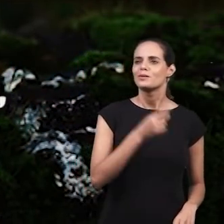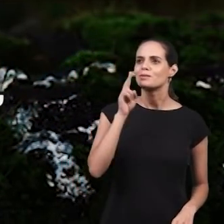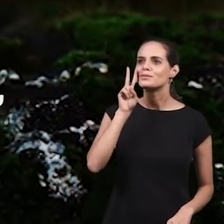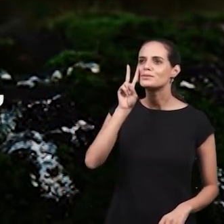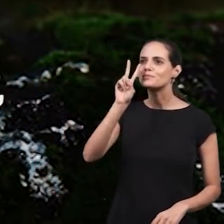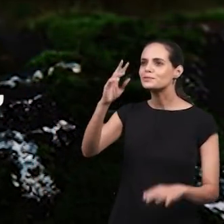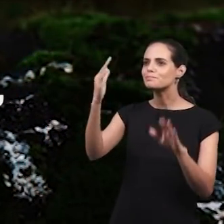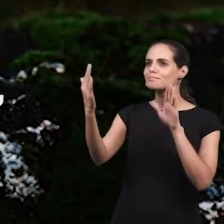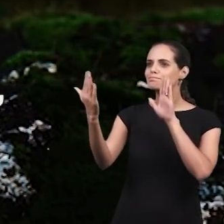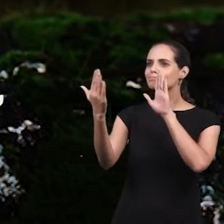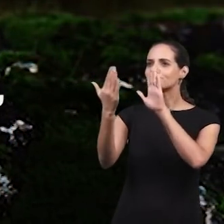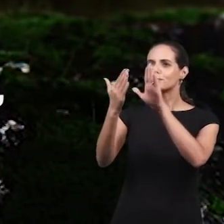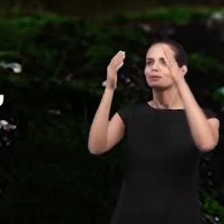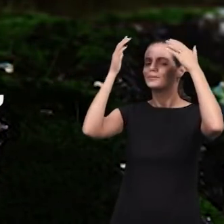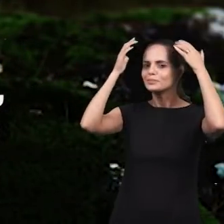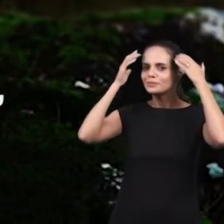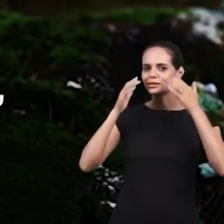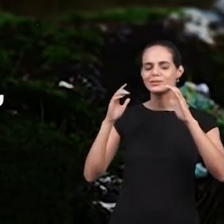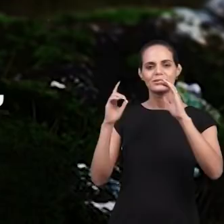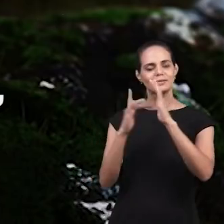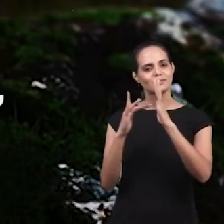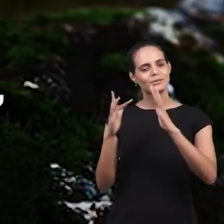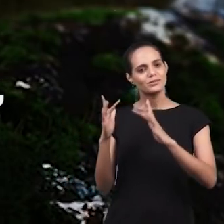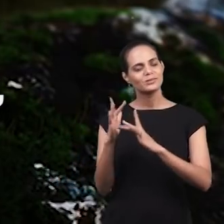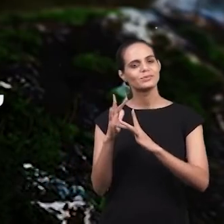Veremos o Rei